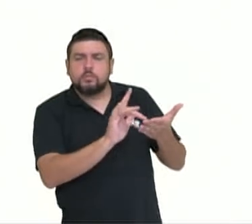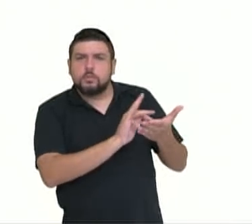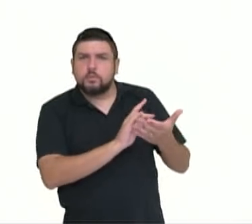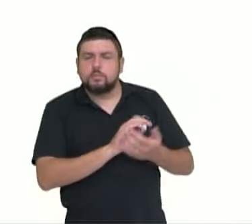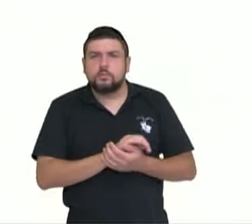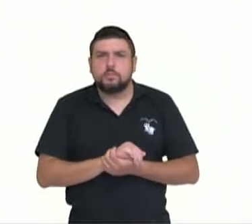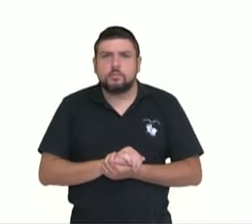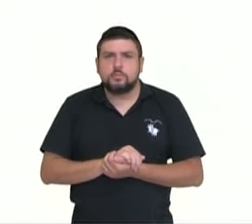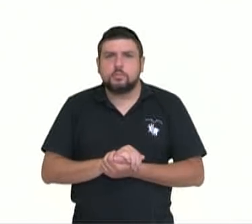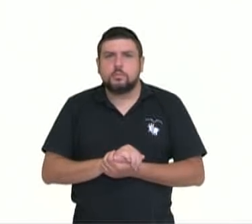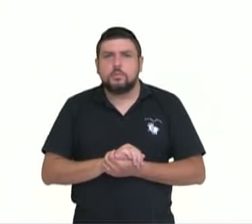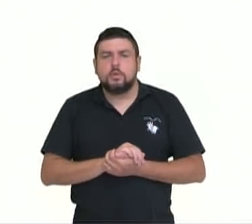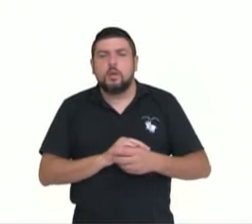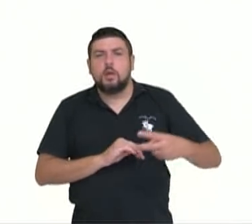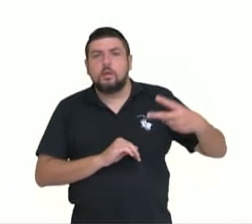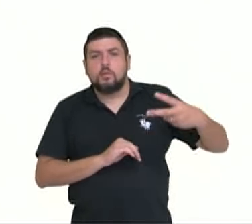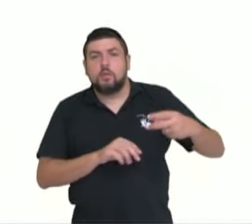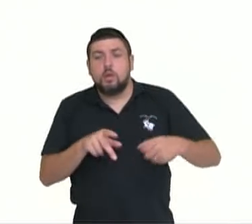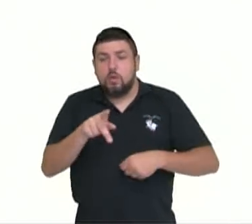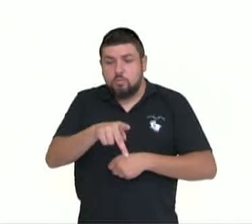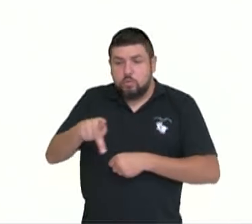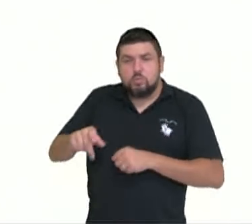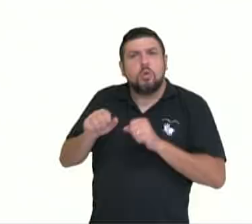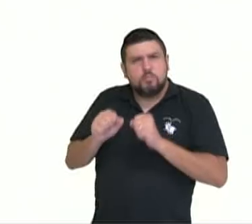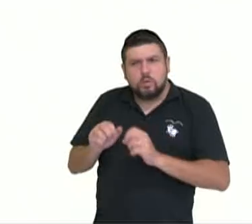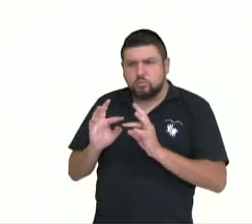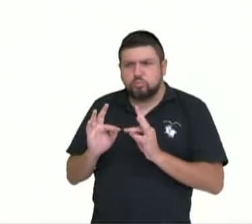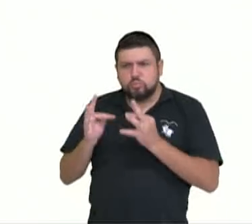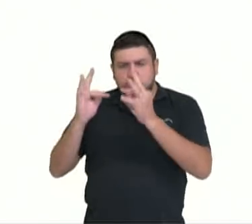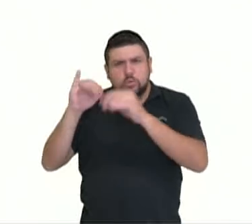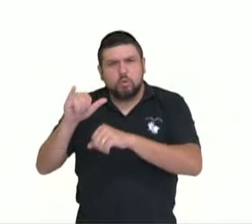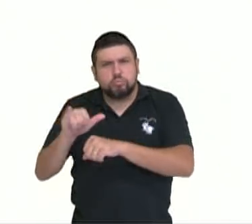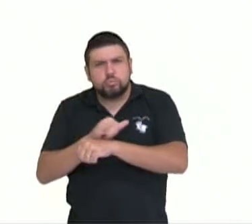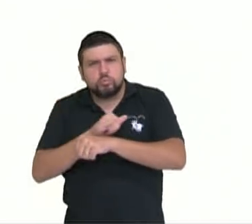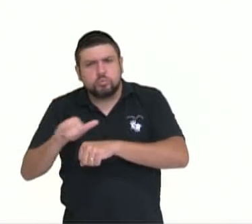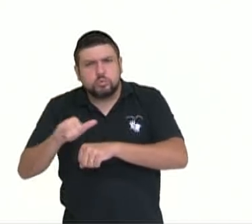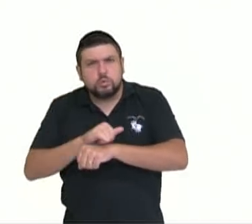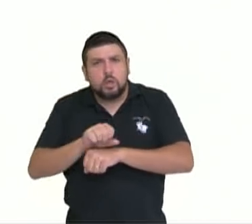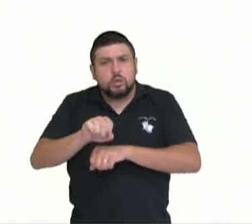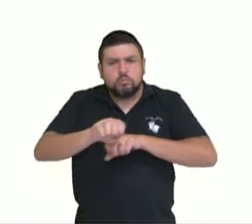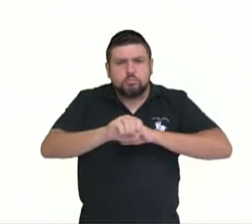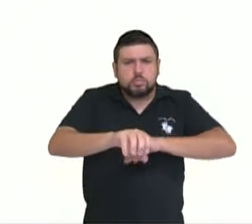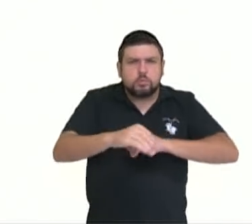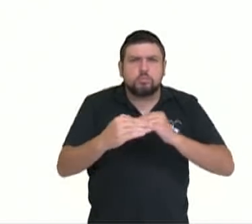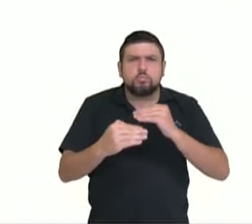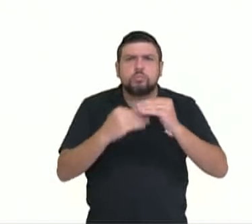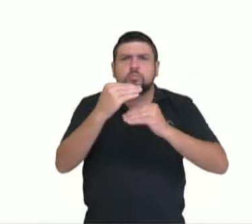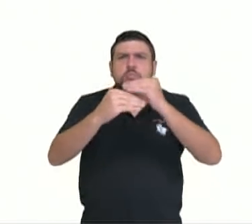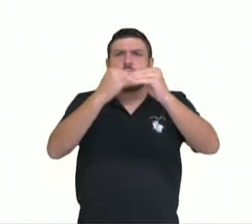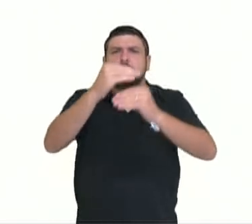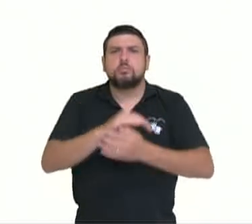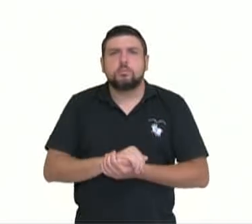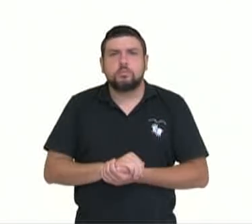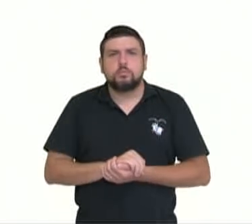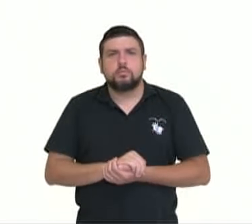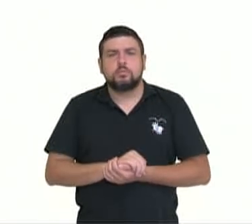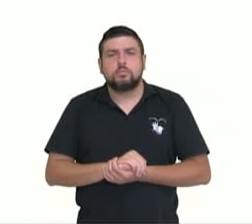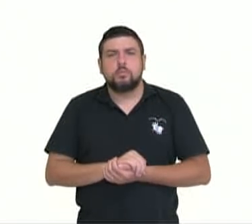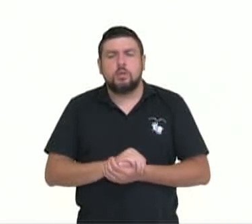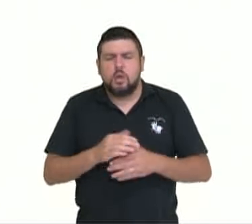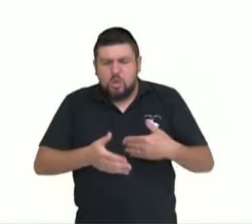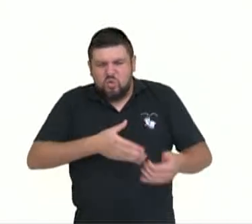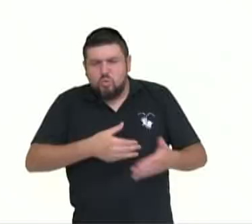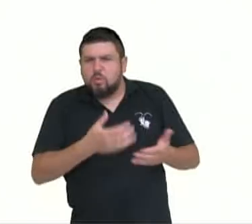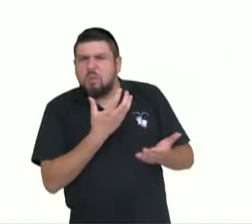O professor deve fazer uso de recursos tecnológicos quando estes realmente fizerem a diferença? Todo e qualquer